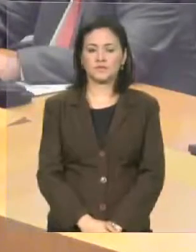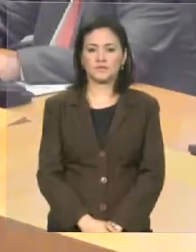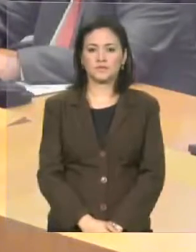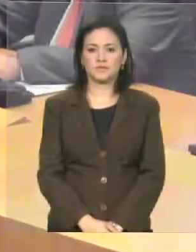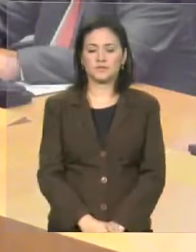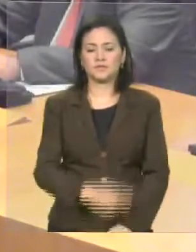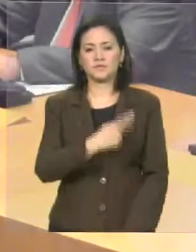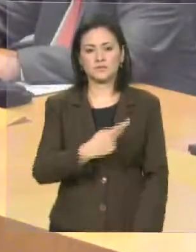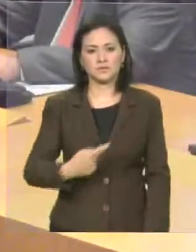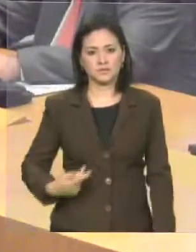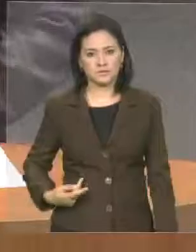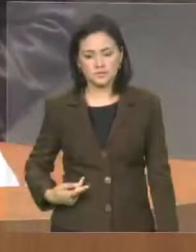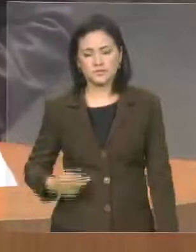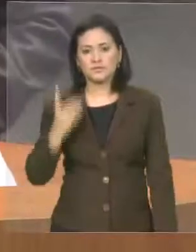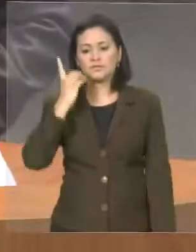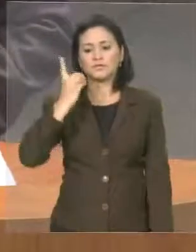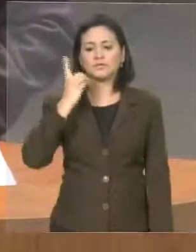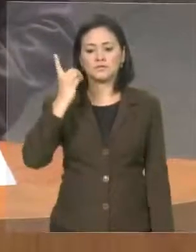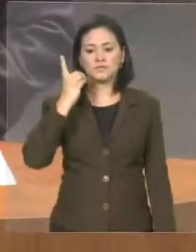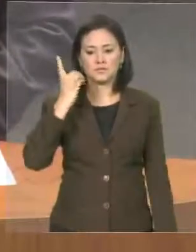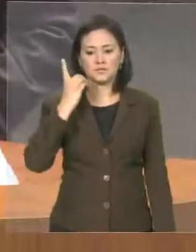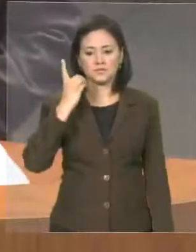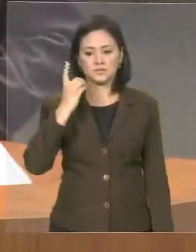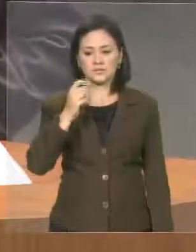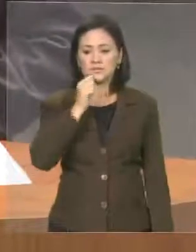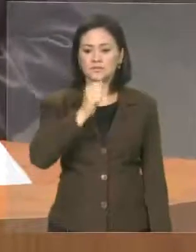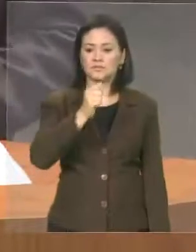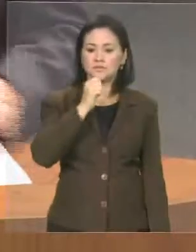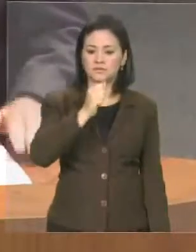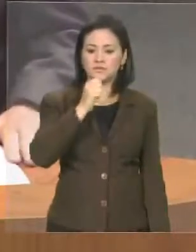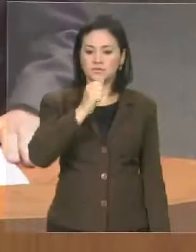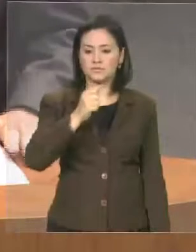Senhor presidente, senhores deputados, imprensa,